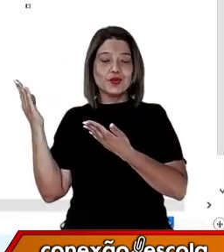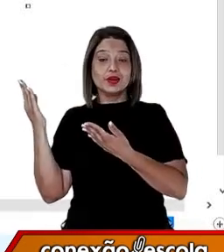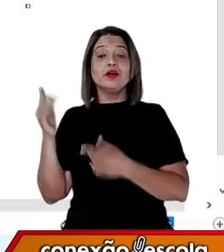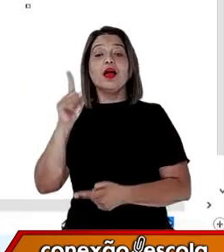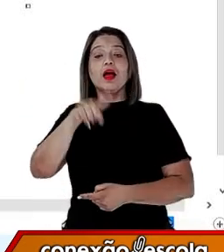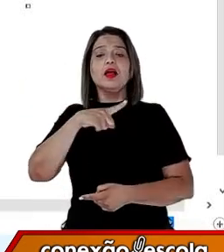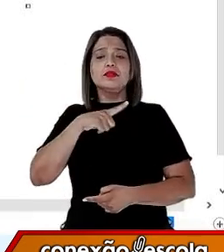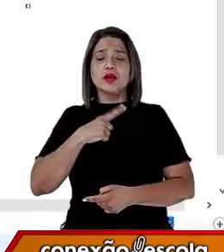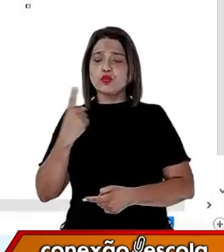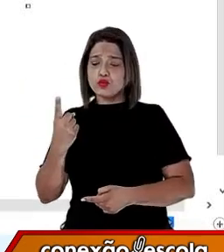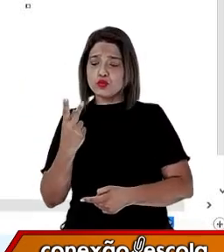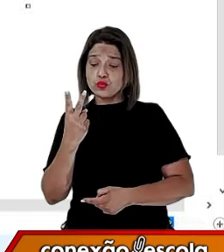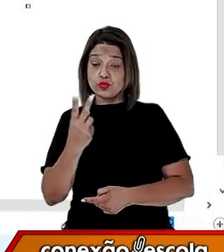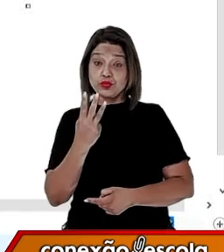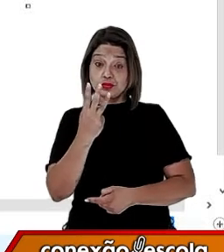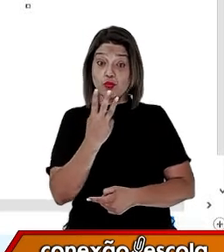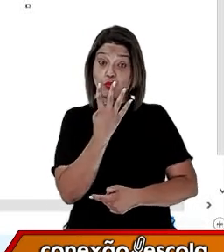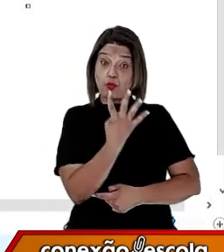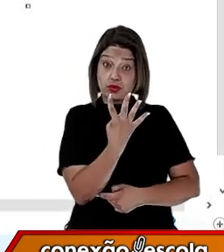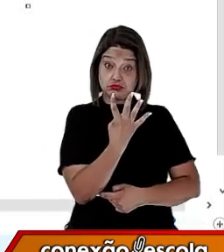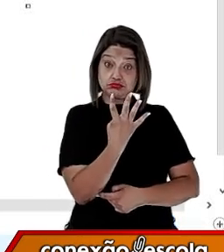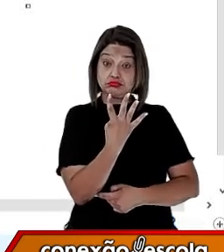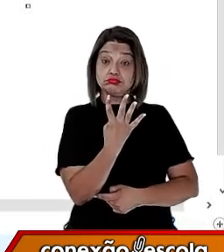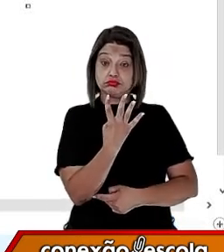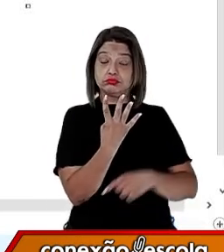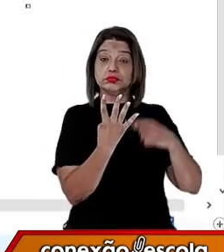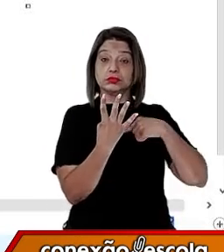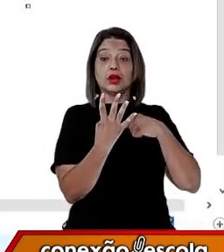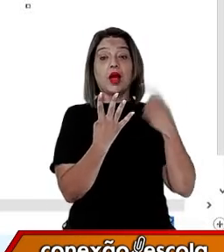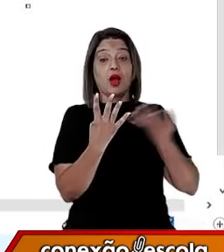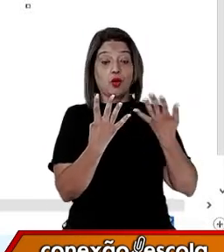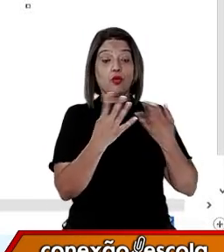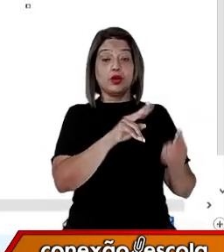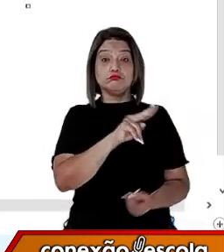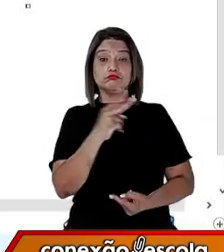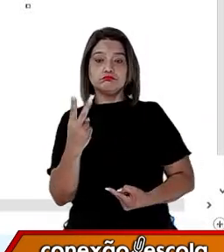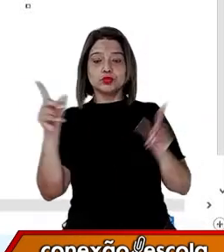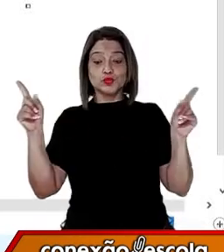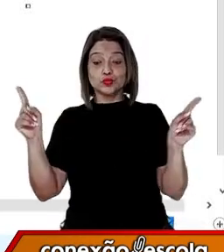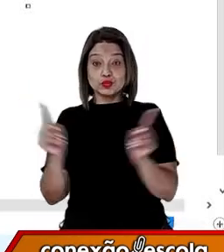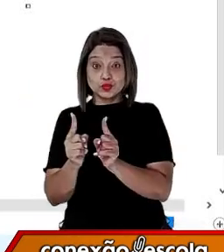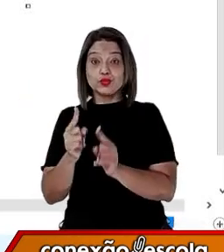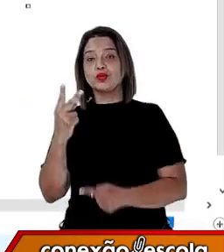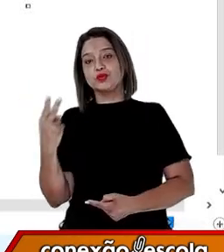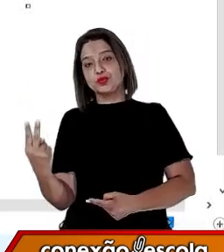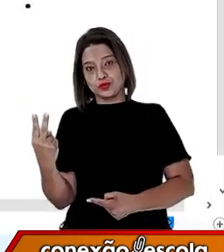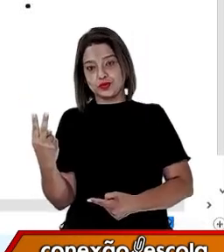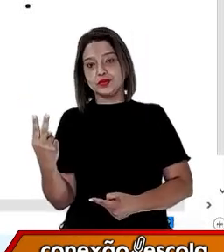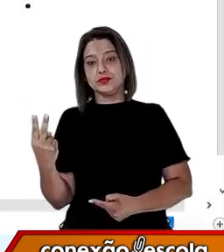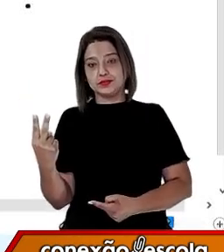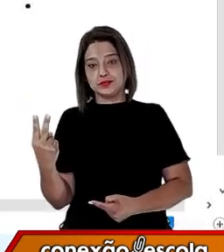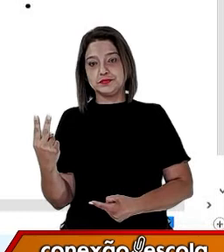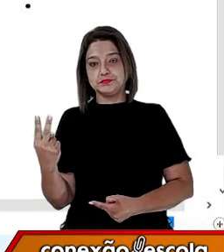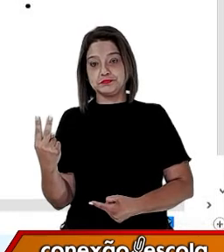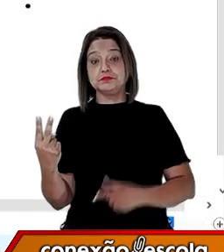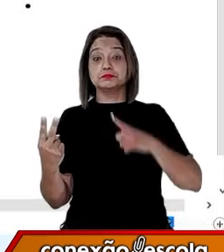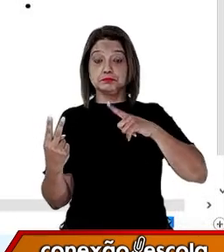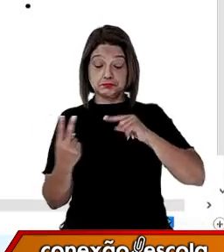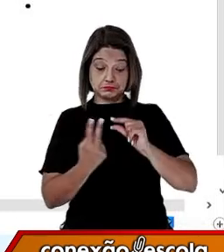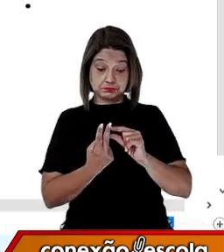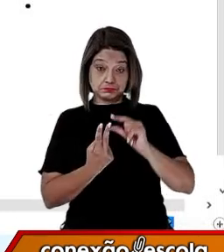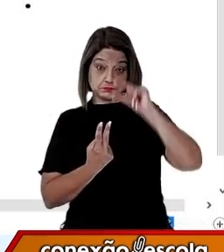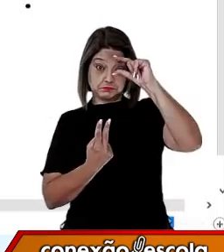1, 2, 3, 4 unidades, que vão ser transformadas em apenas 2. Subindo, eu também